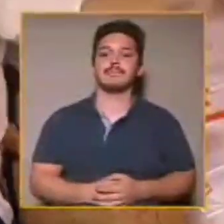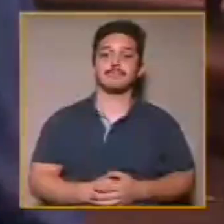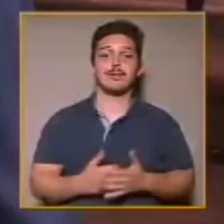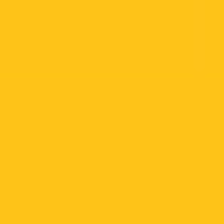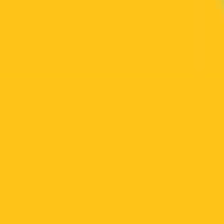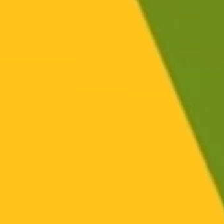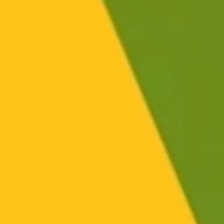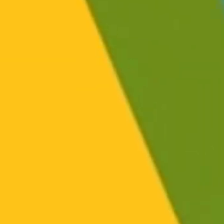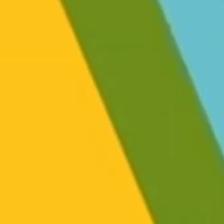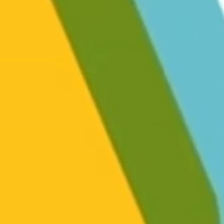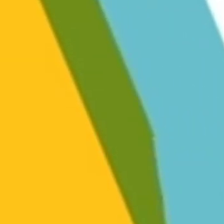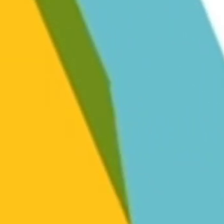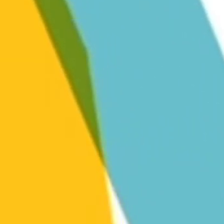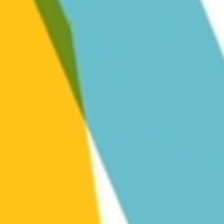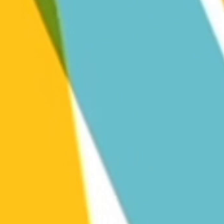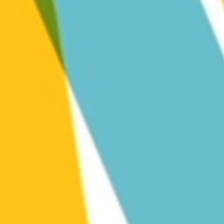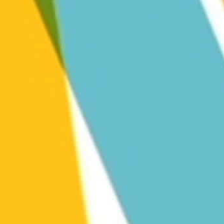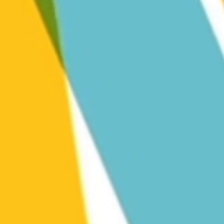já lá vai o castelo.